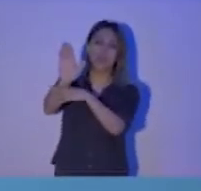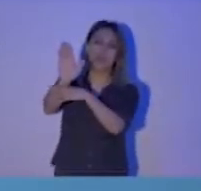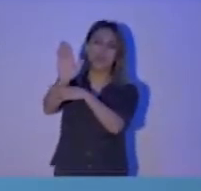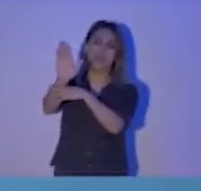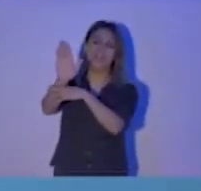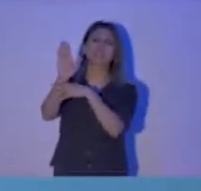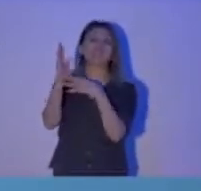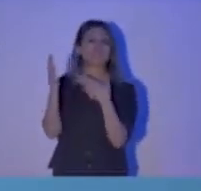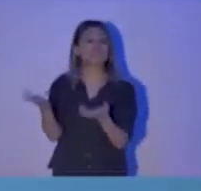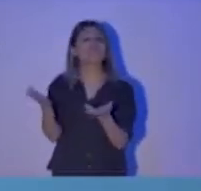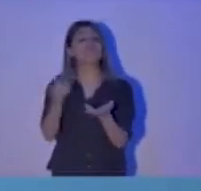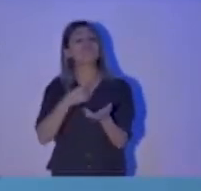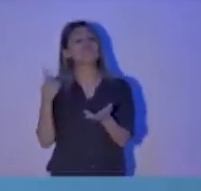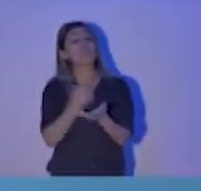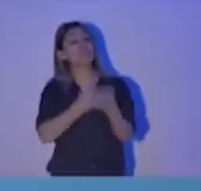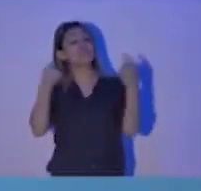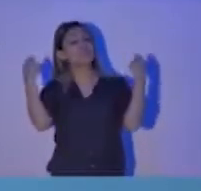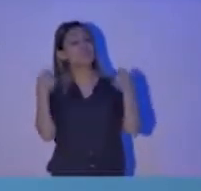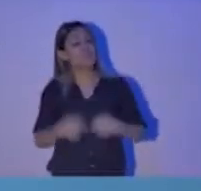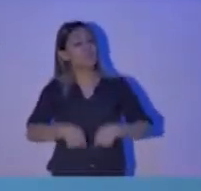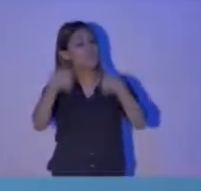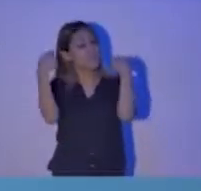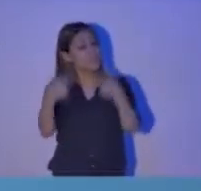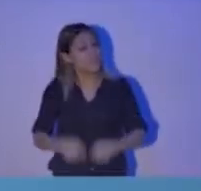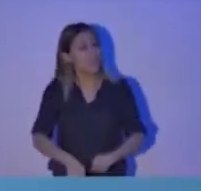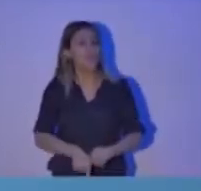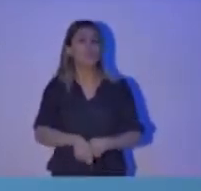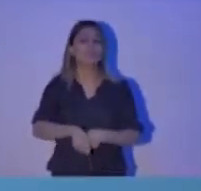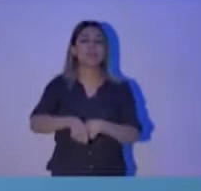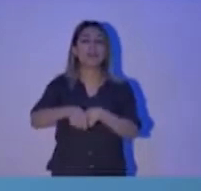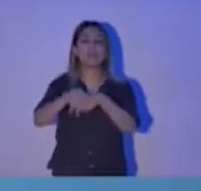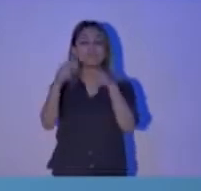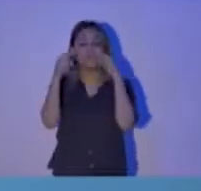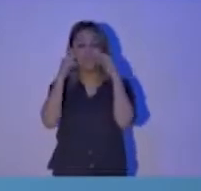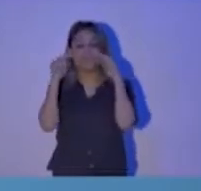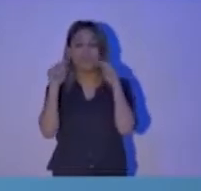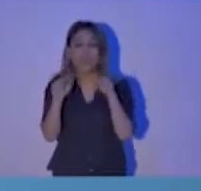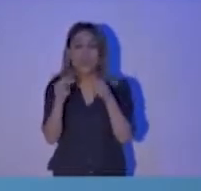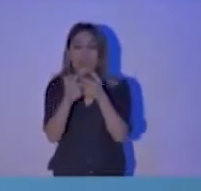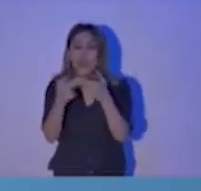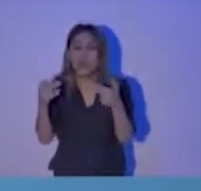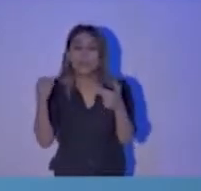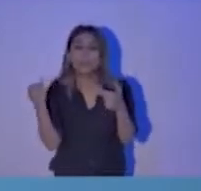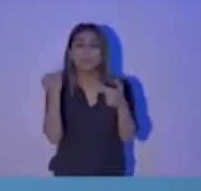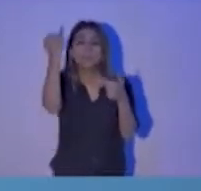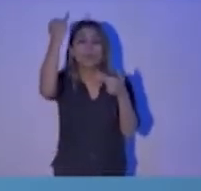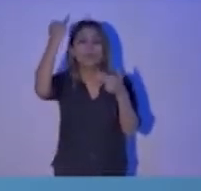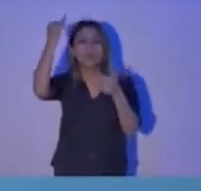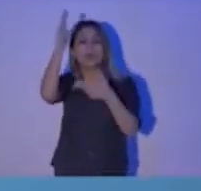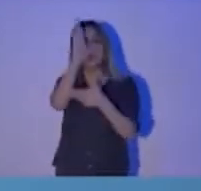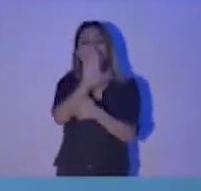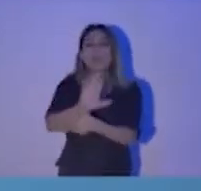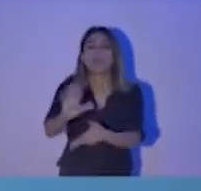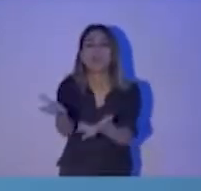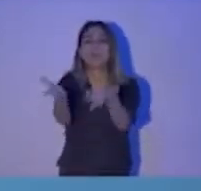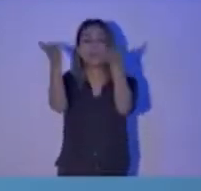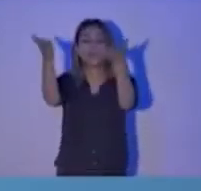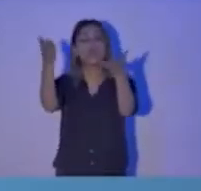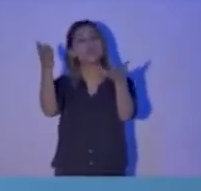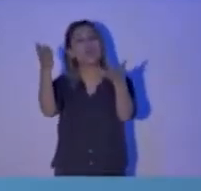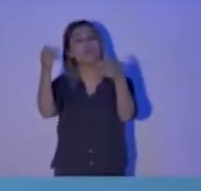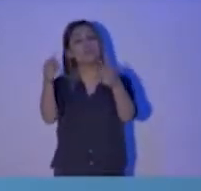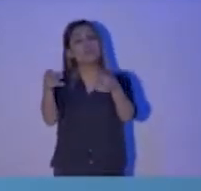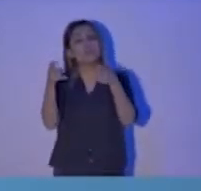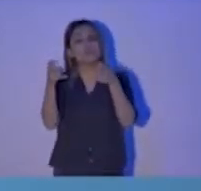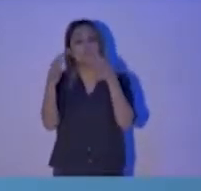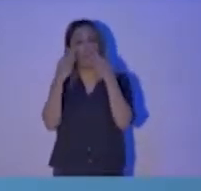gente consiga se ater ao que importa e conseguir encontrar as respostas que são urgentes. E um último ponto,